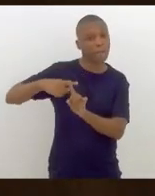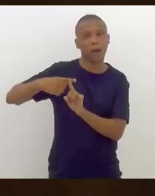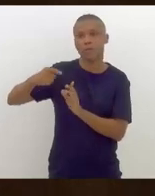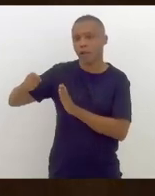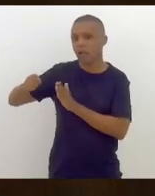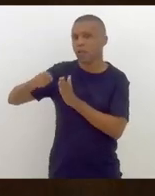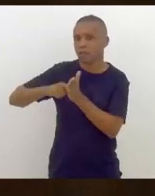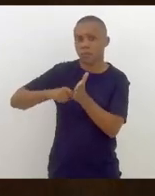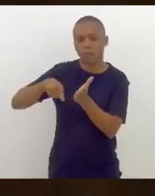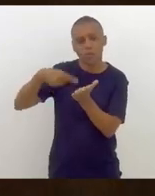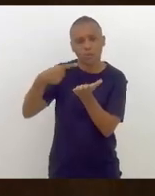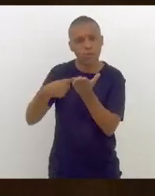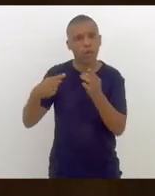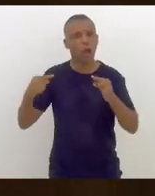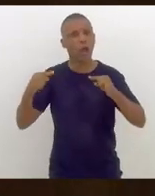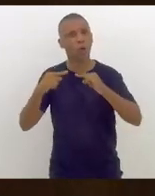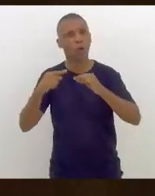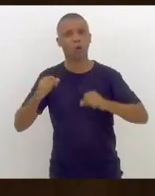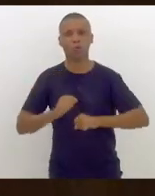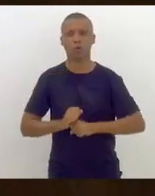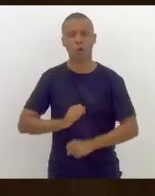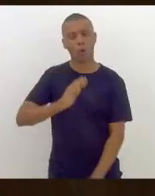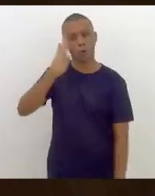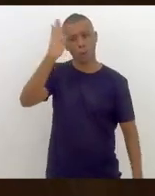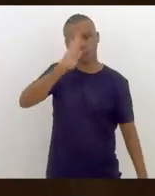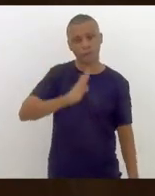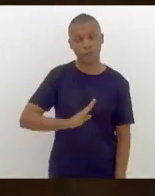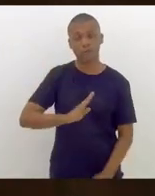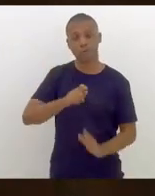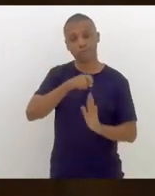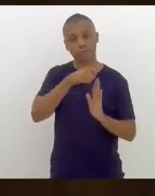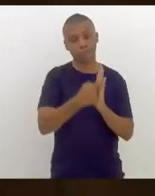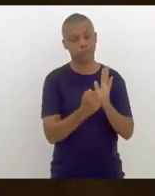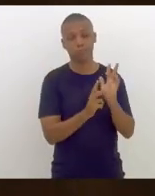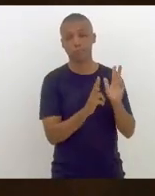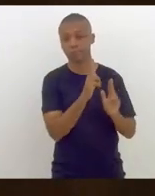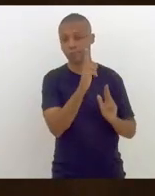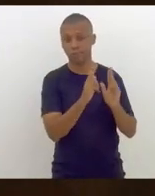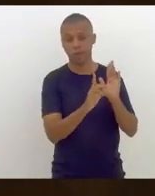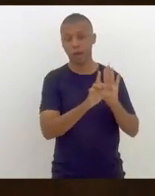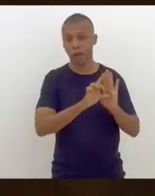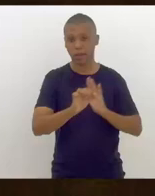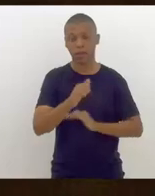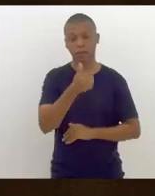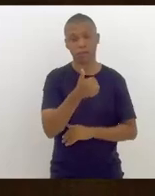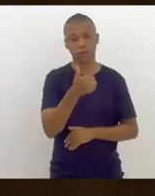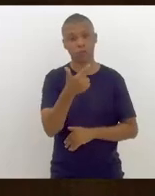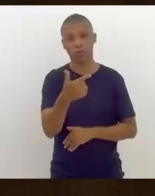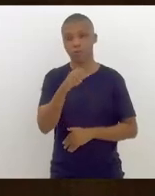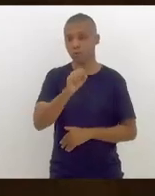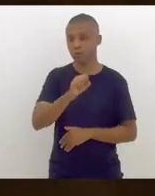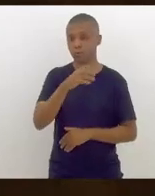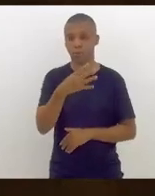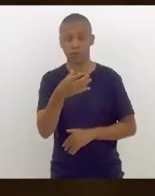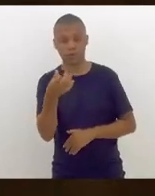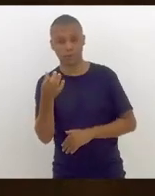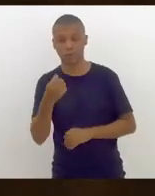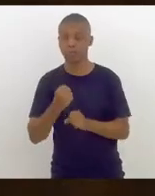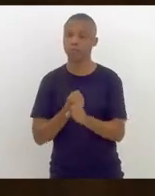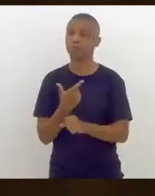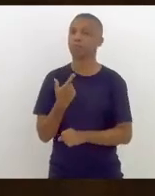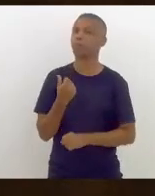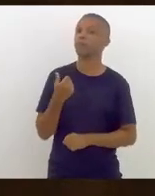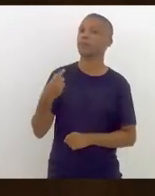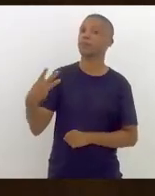tratado o Brasil editou a lei 12846 em 2013 e depois um decreto